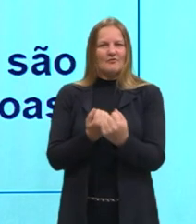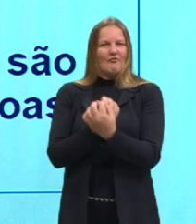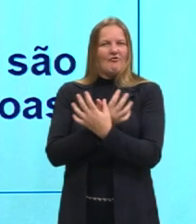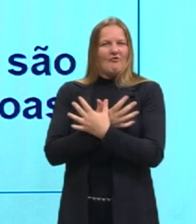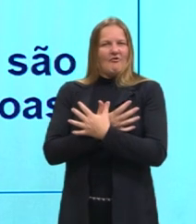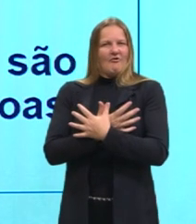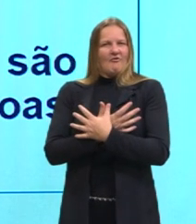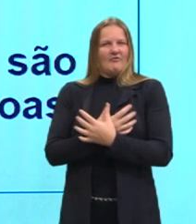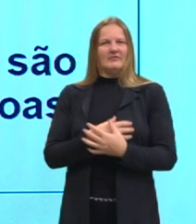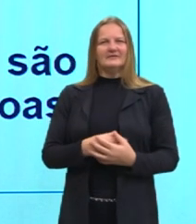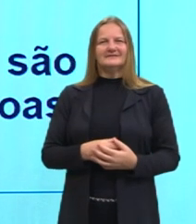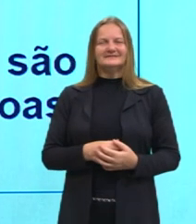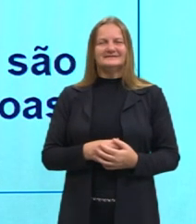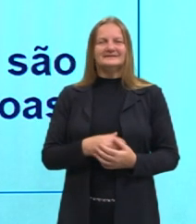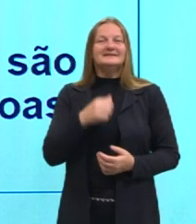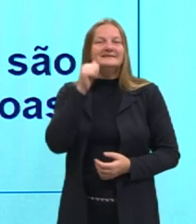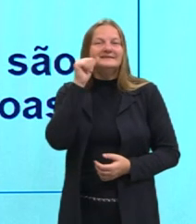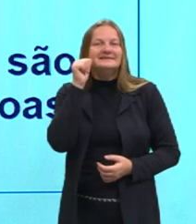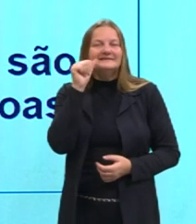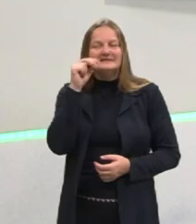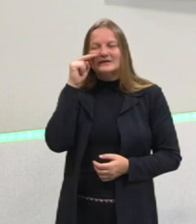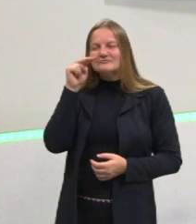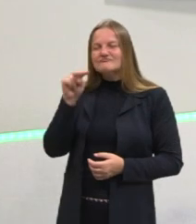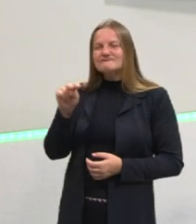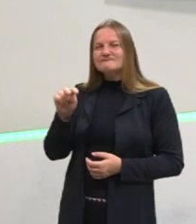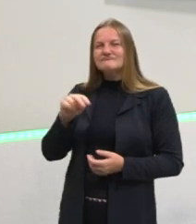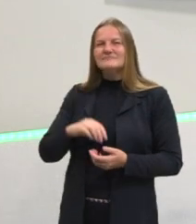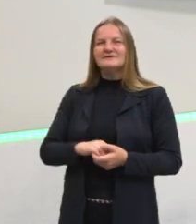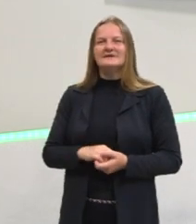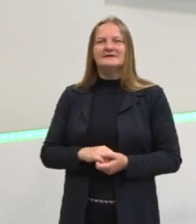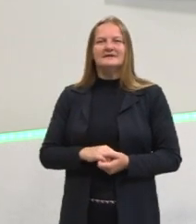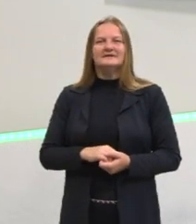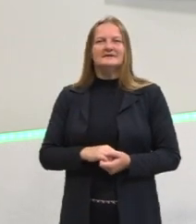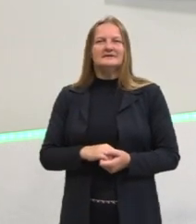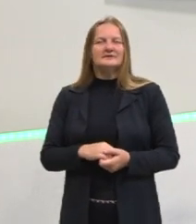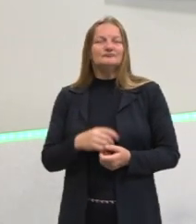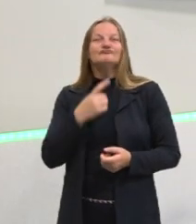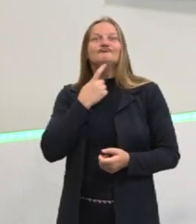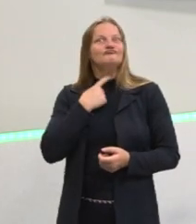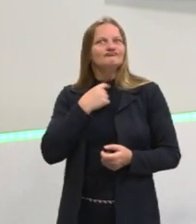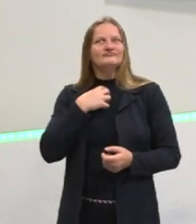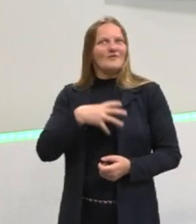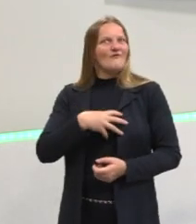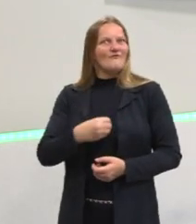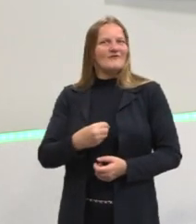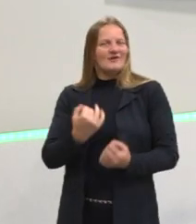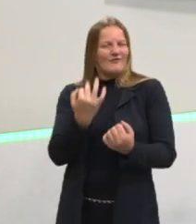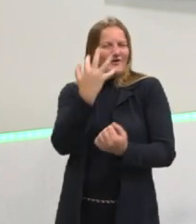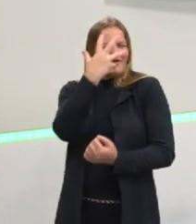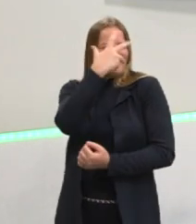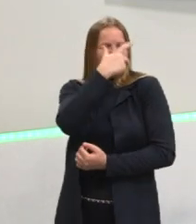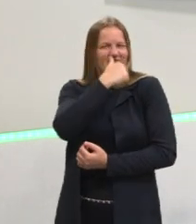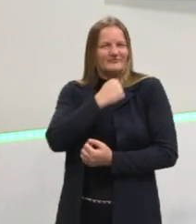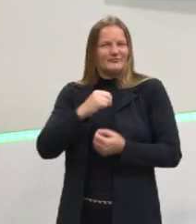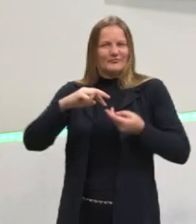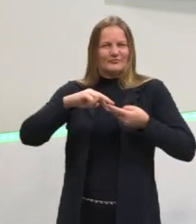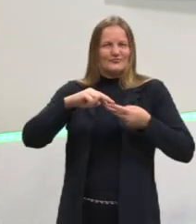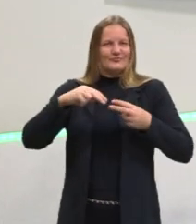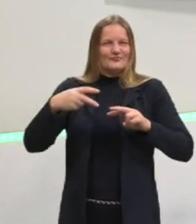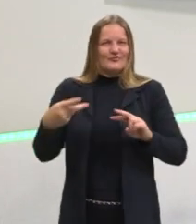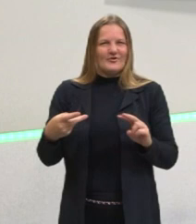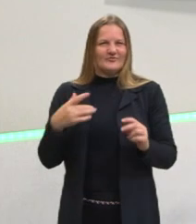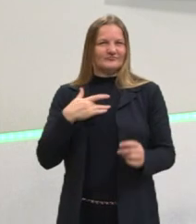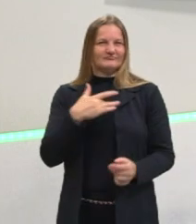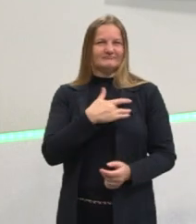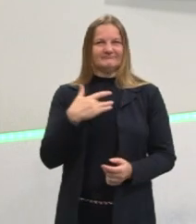com a vão Então o pavão fêmea vai pensar assim olha é isso que eu quero para minha descendência tá então esses genes vigorosa